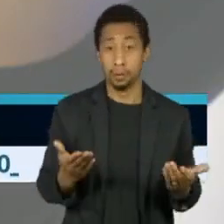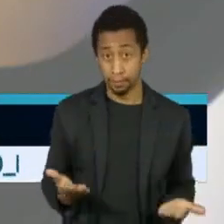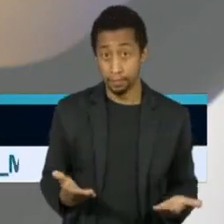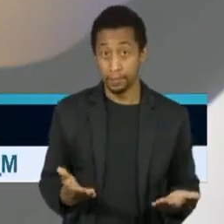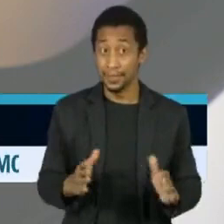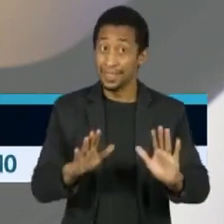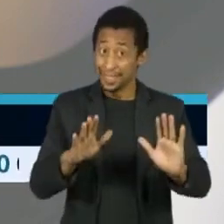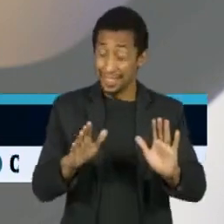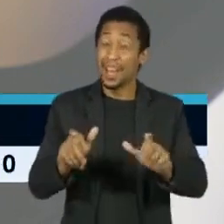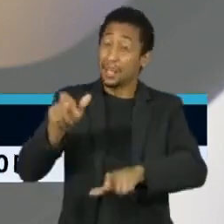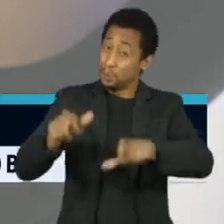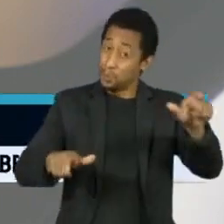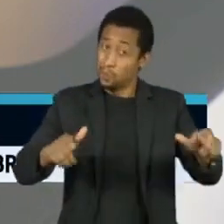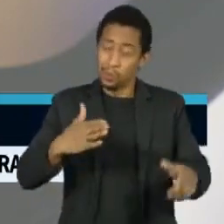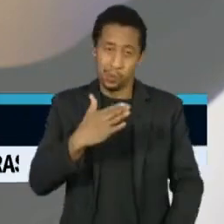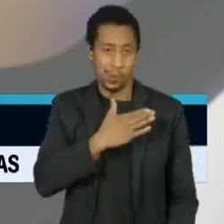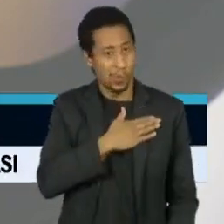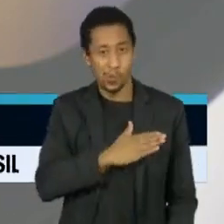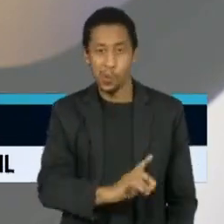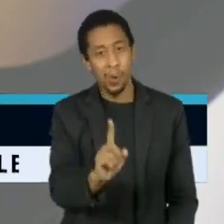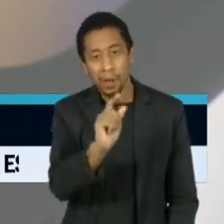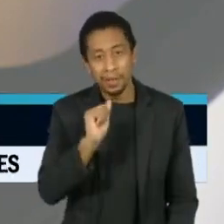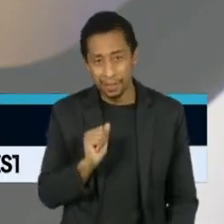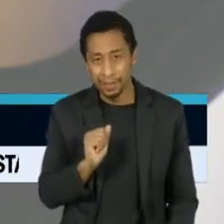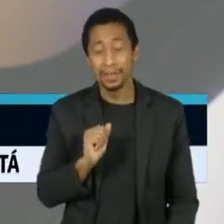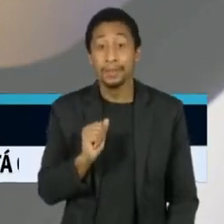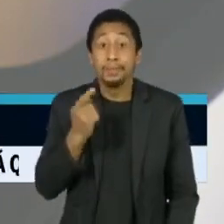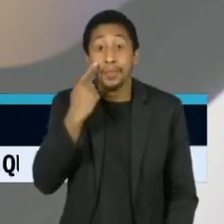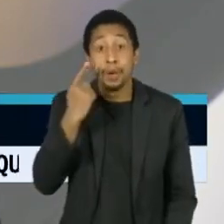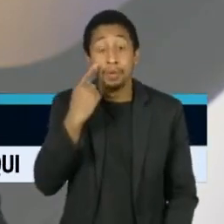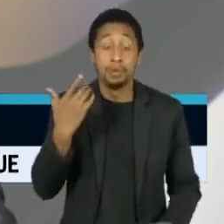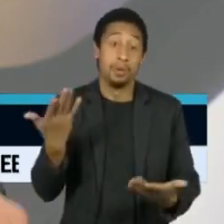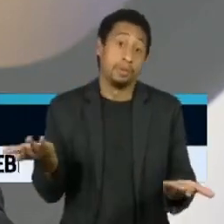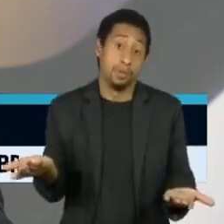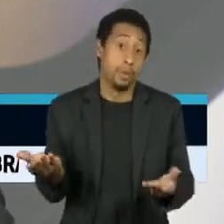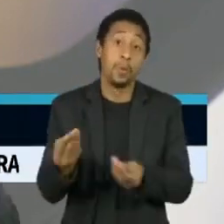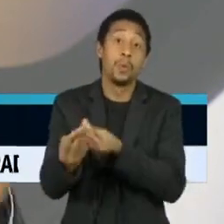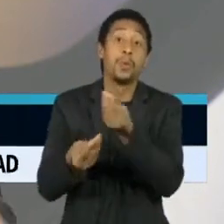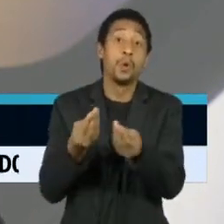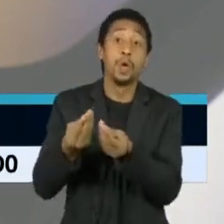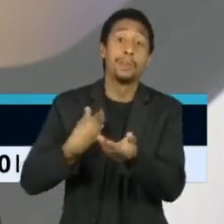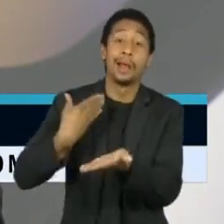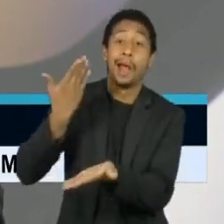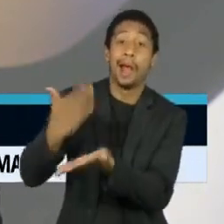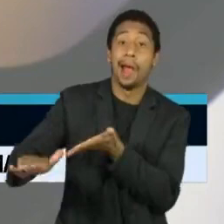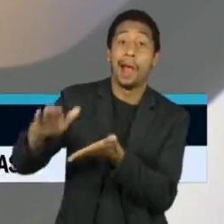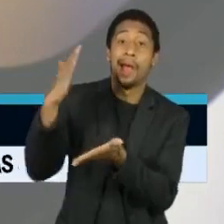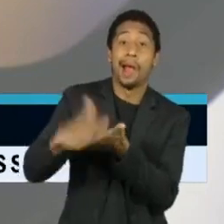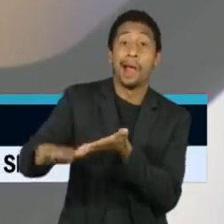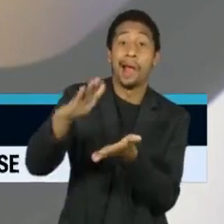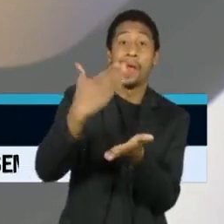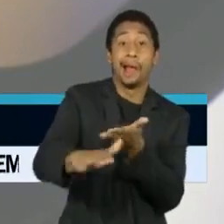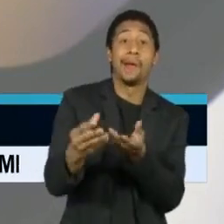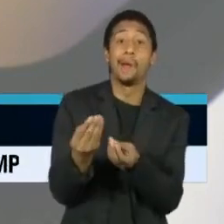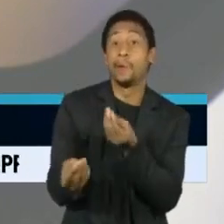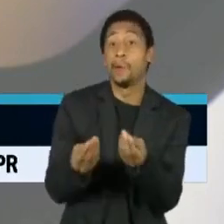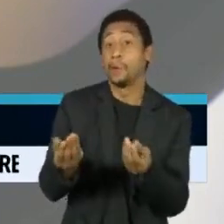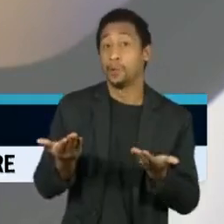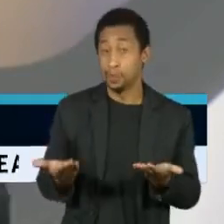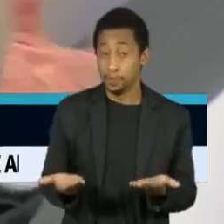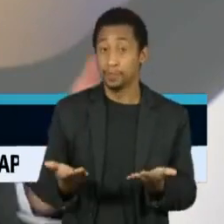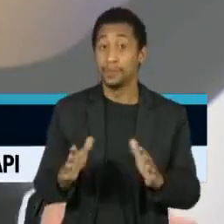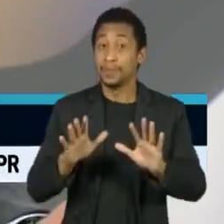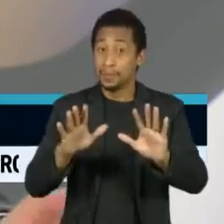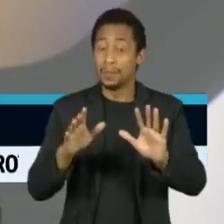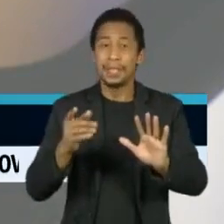não gosta muito de mostrar porque ela para onde está gastando você dá para um deputado e